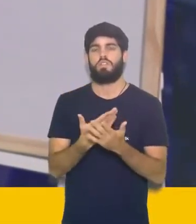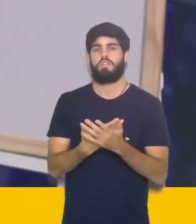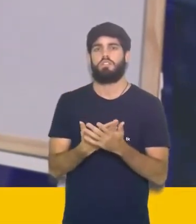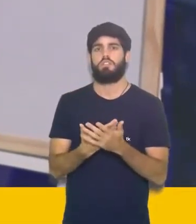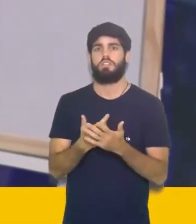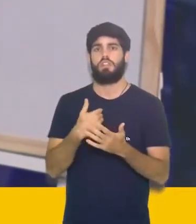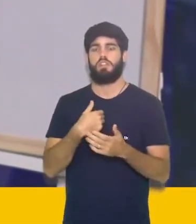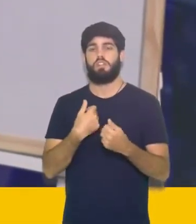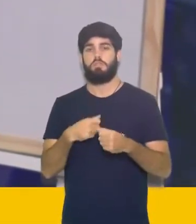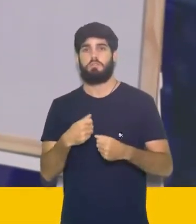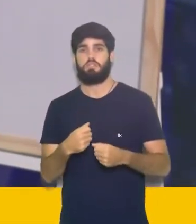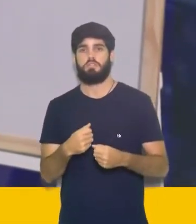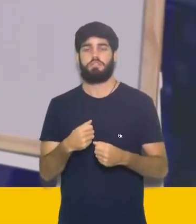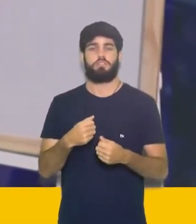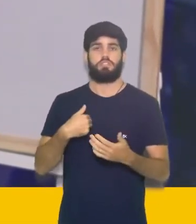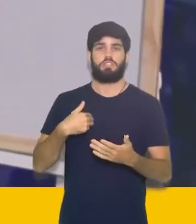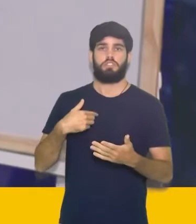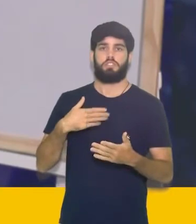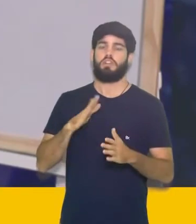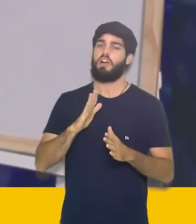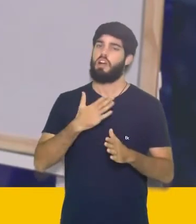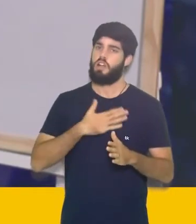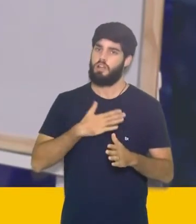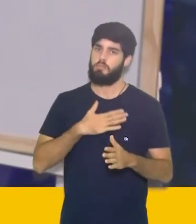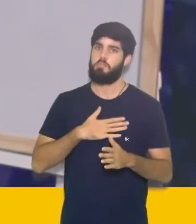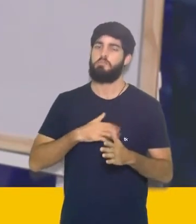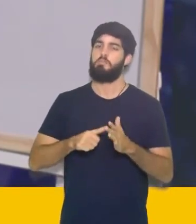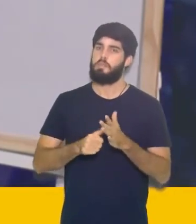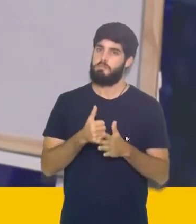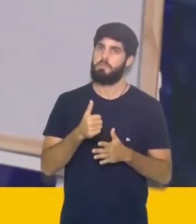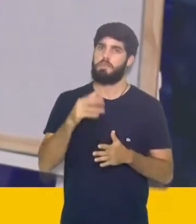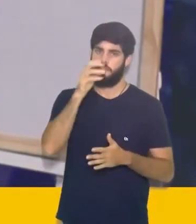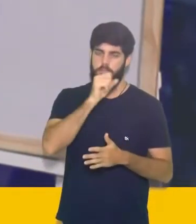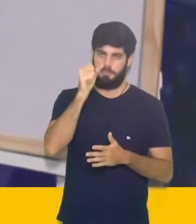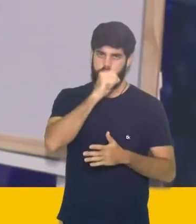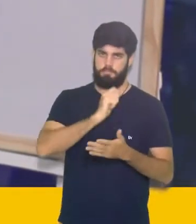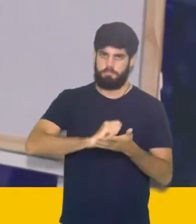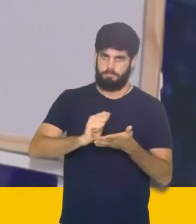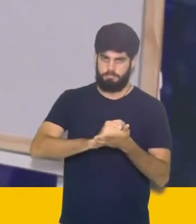Para vocês não ficarem, eu tenho que cumprir com as competências. Primeiro vamos aprender a escrever.